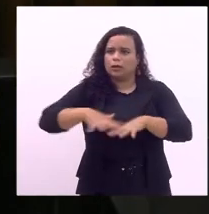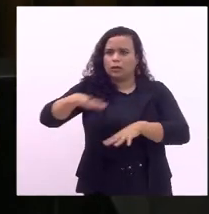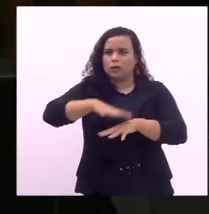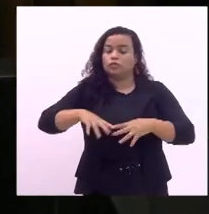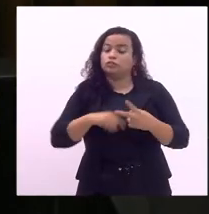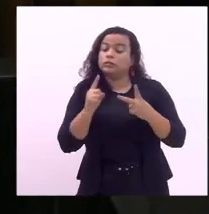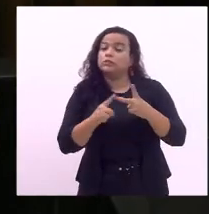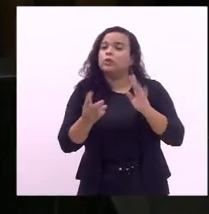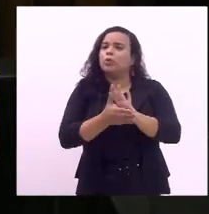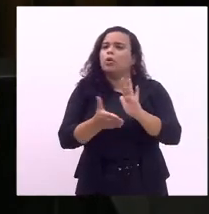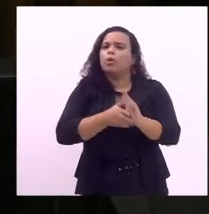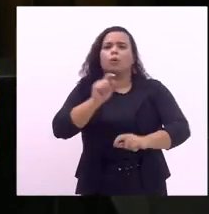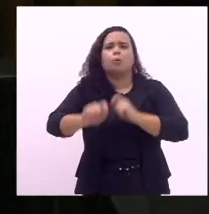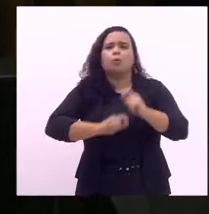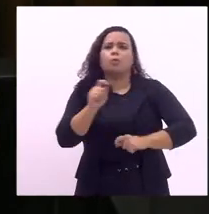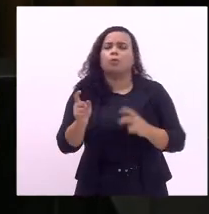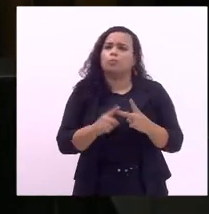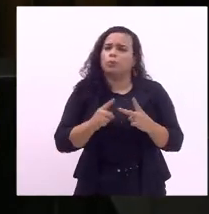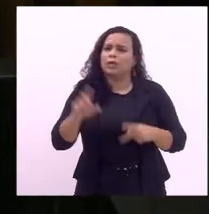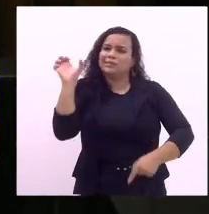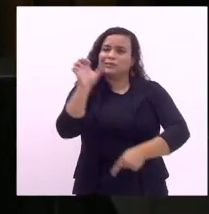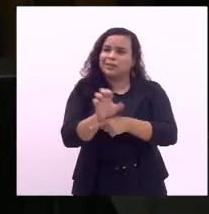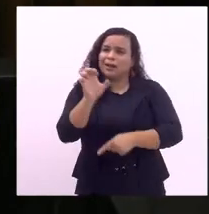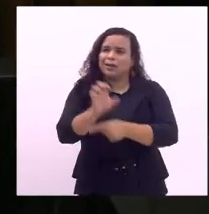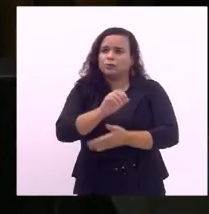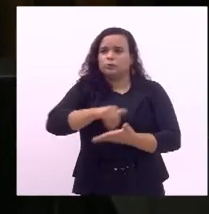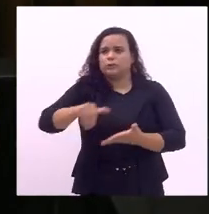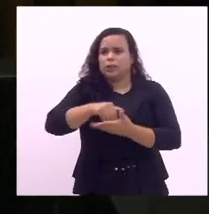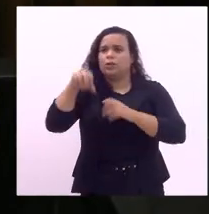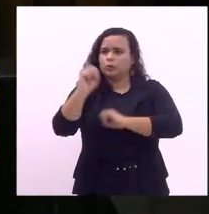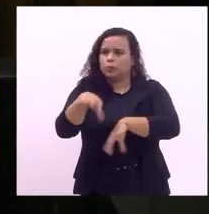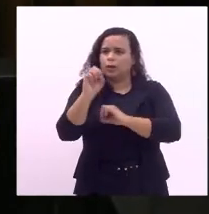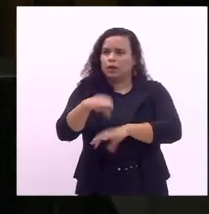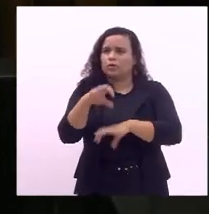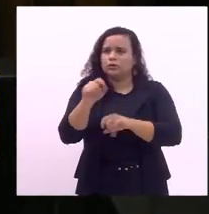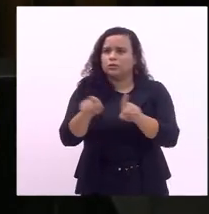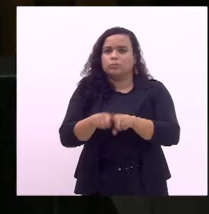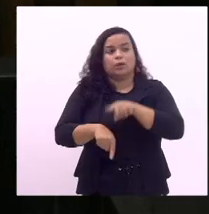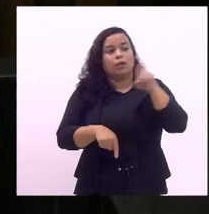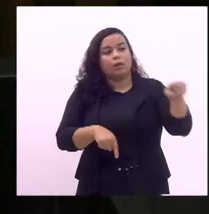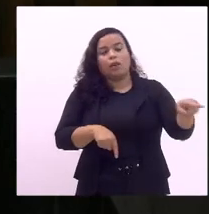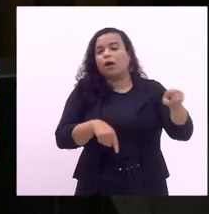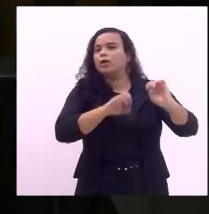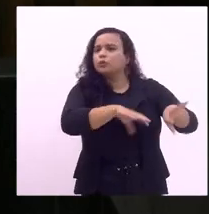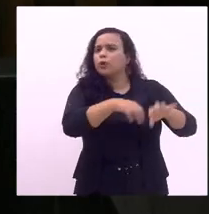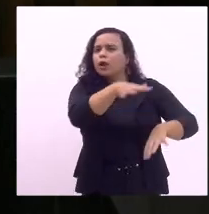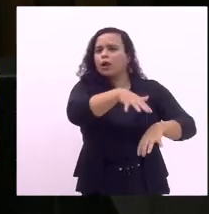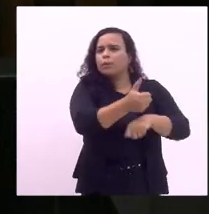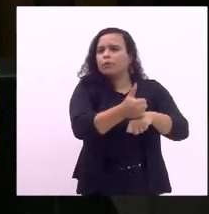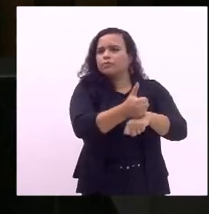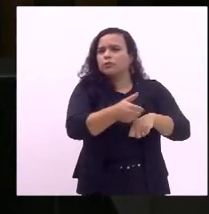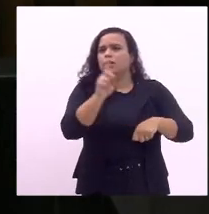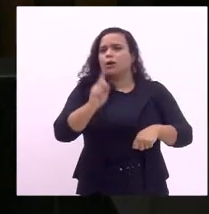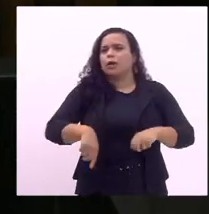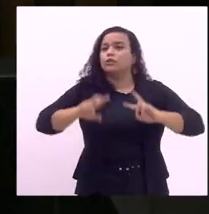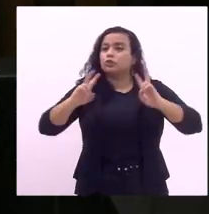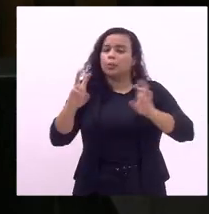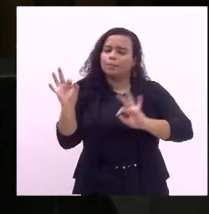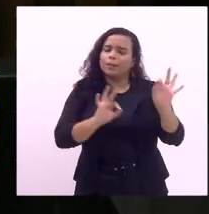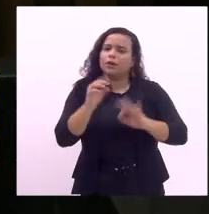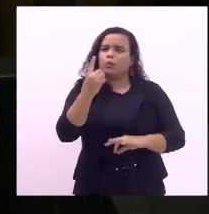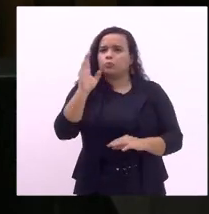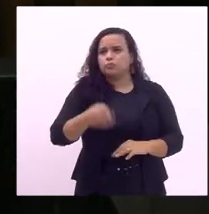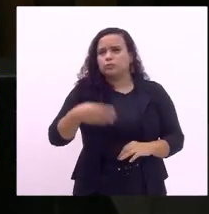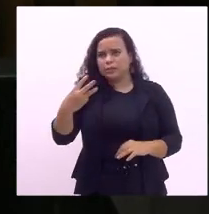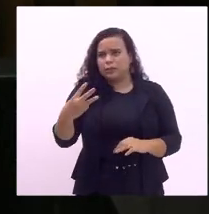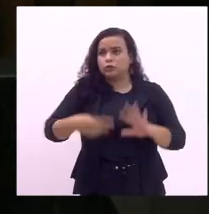quero cobrar do Estado, da Secretaria de Educação com os profissionais de educação, é com relação a um terço de planejamento.